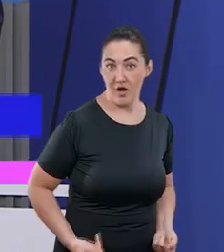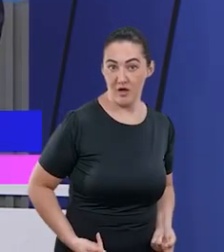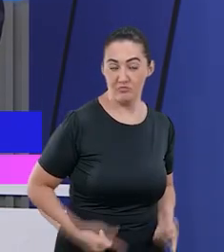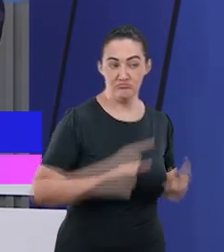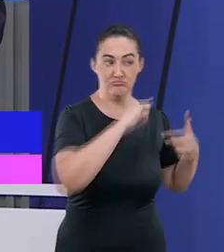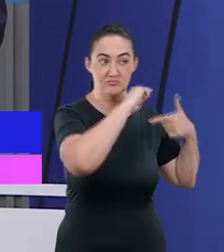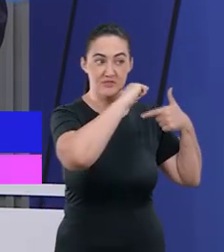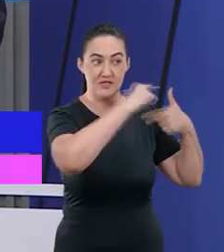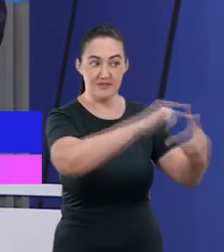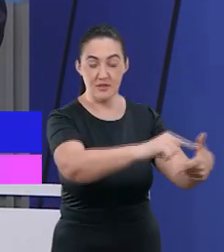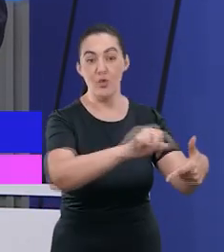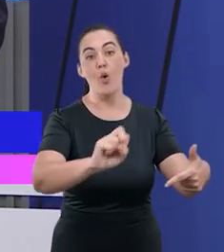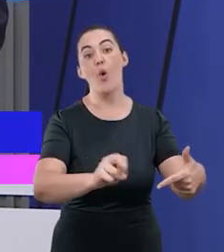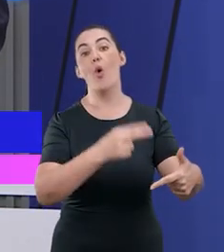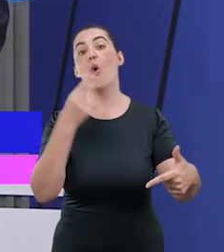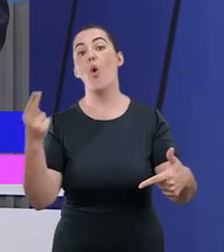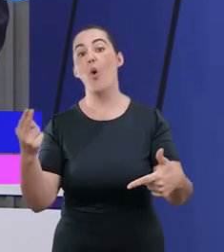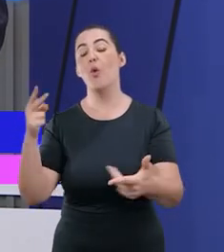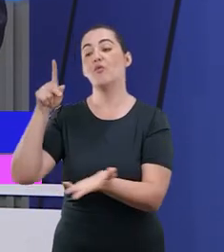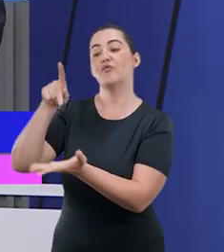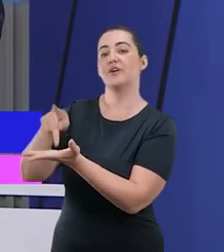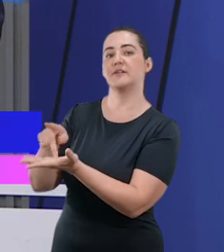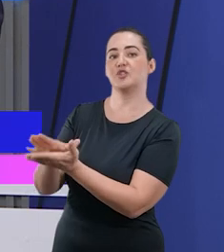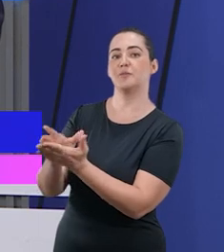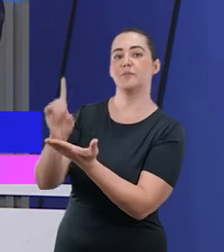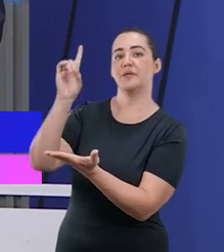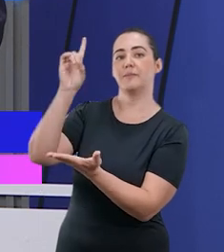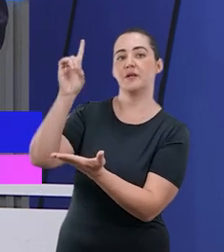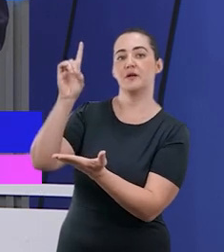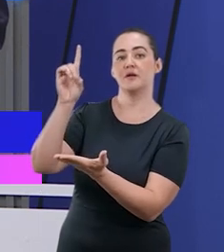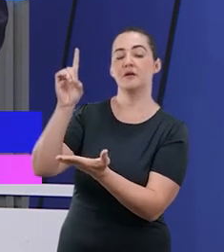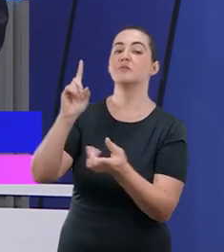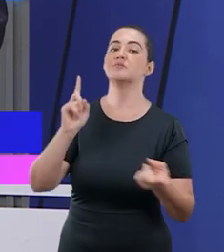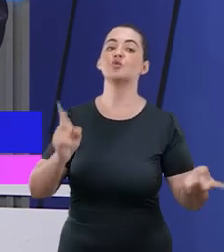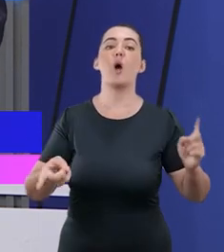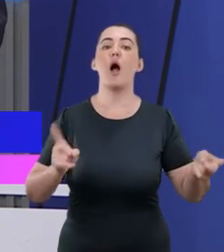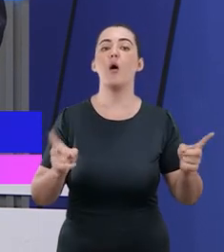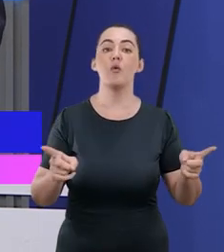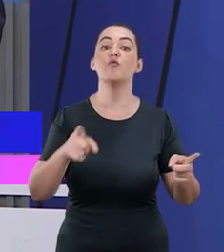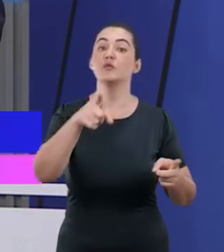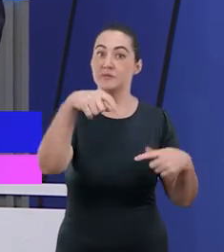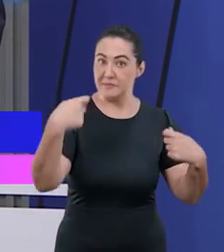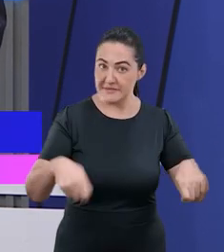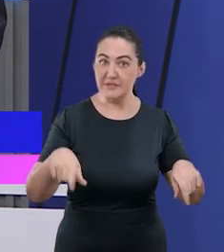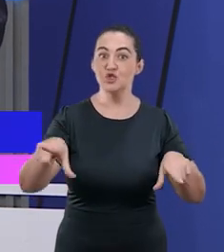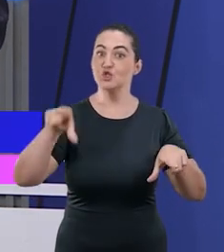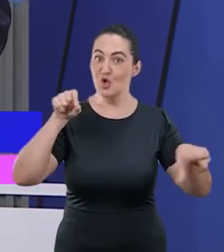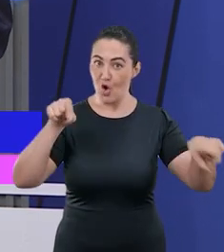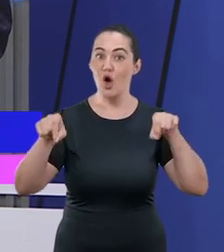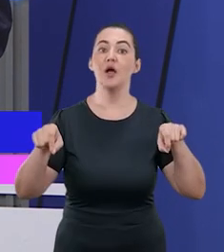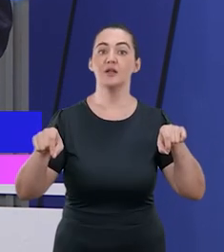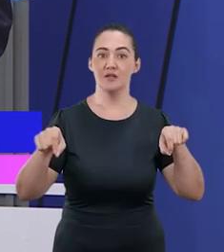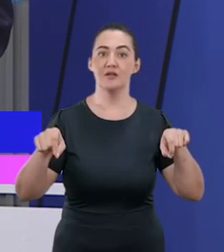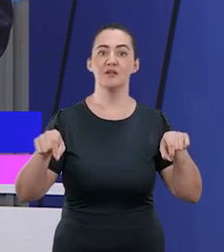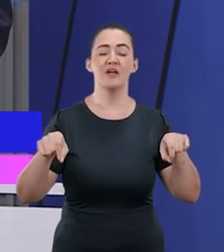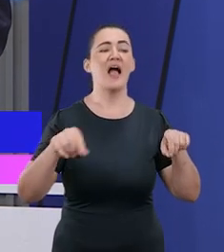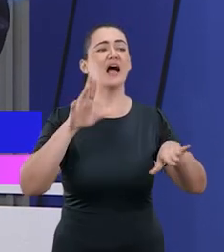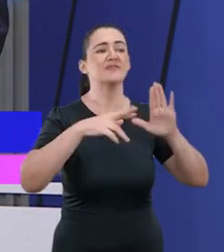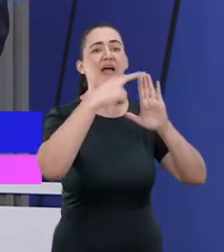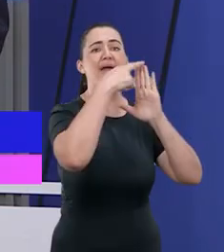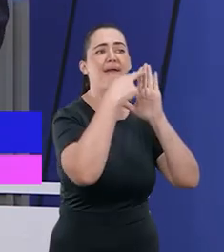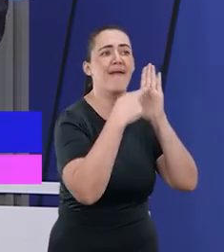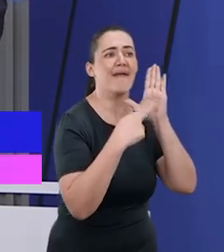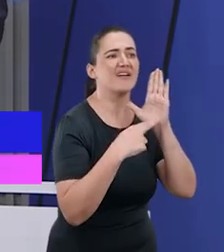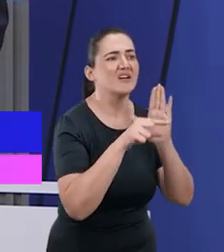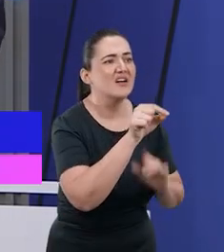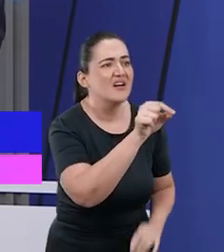você. Só você pode. Abrace a verdade. Rompa com essas tradições. Deixe para lá esses